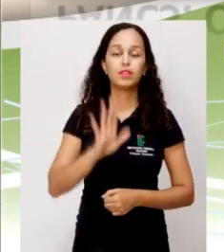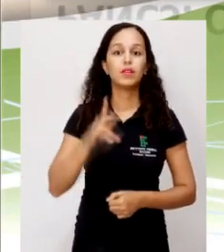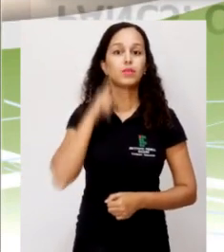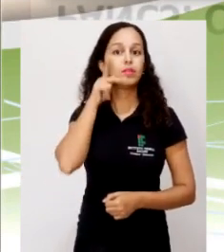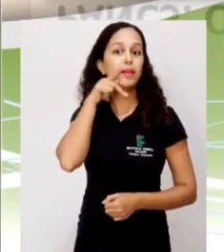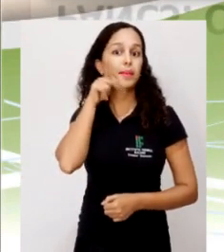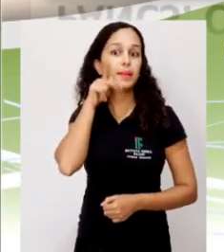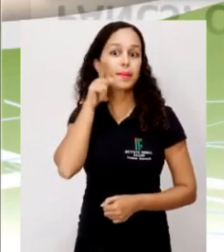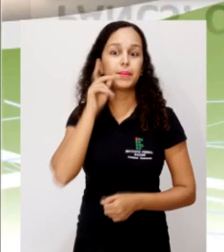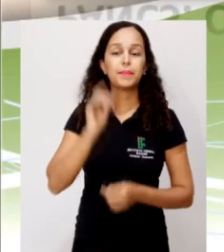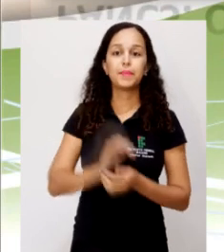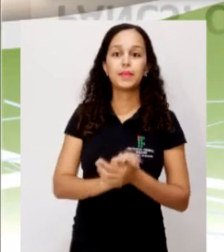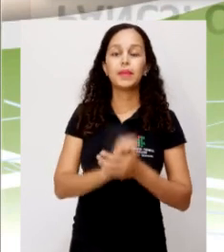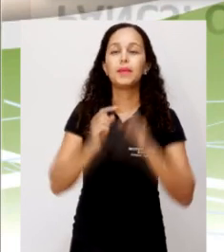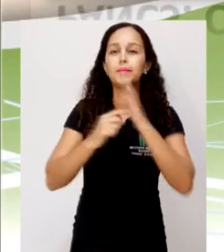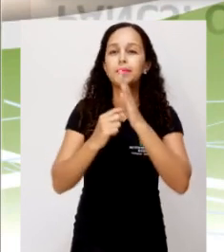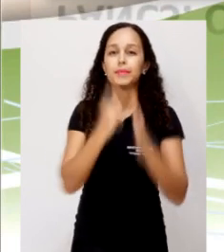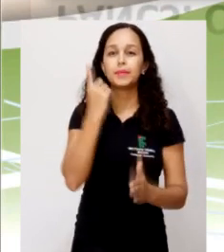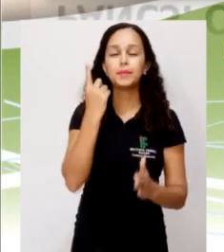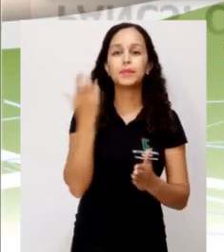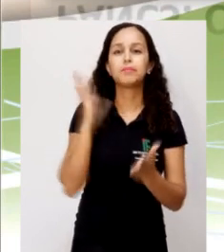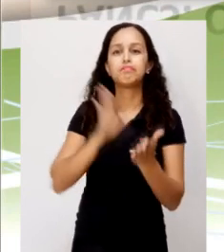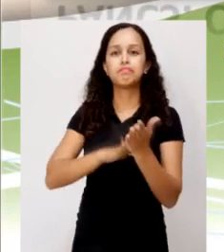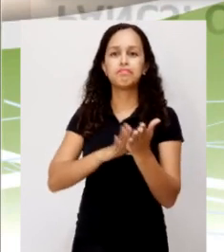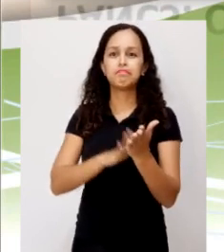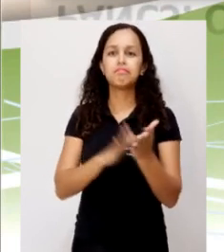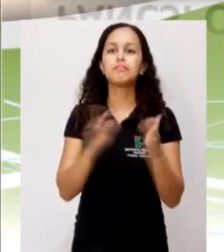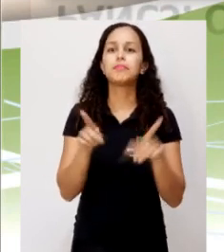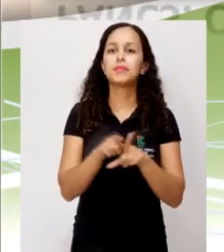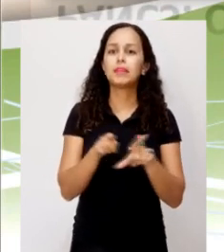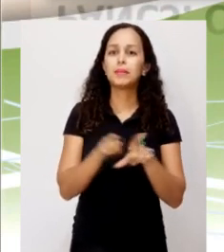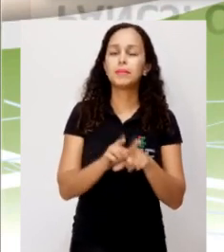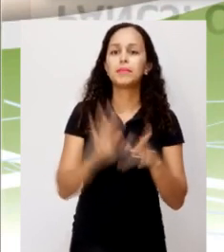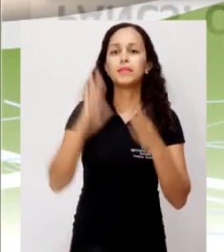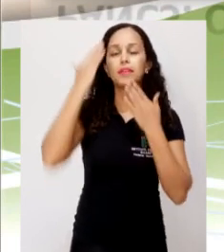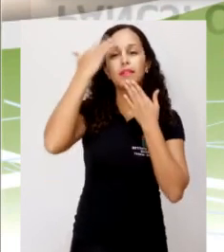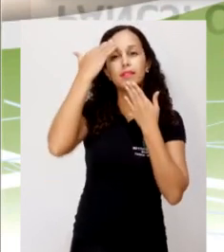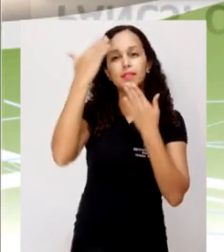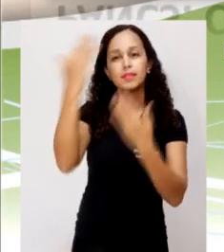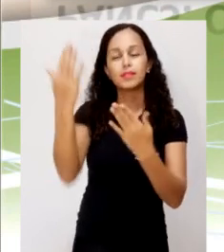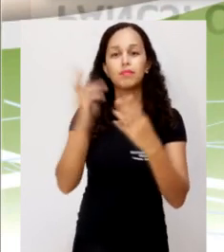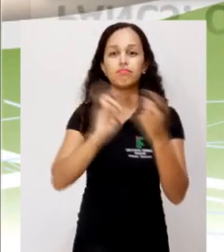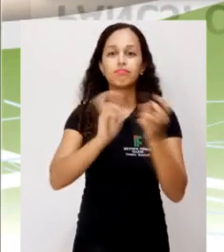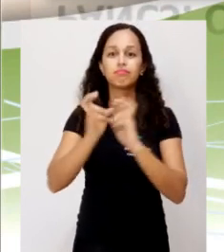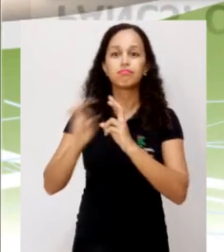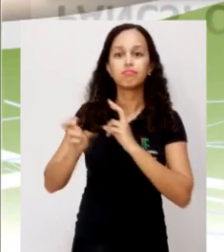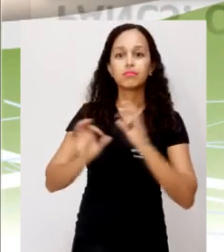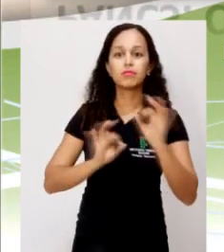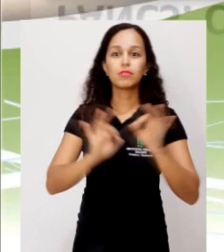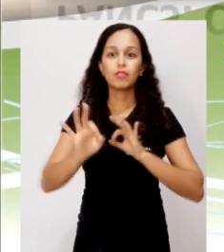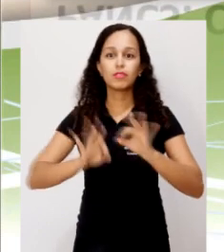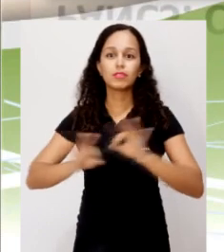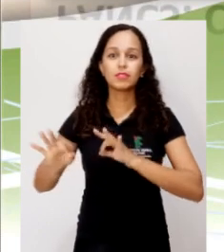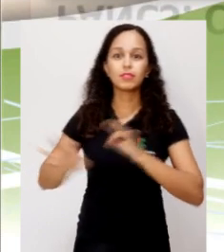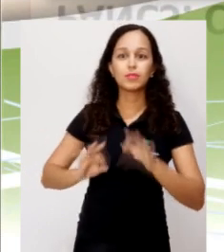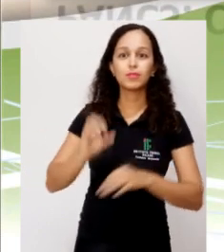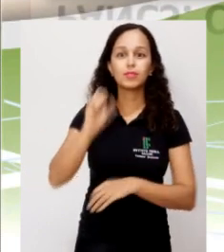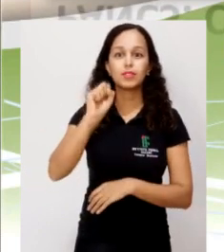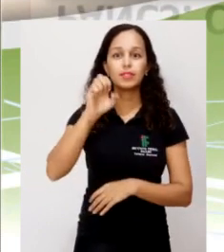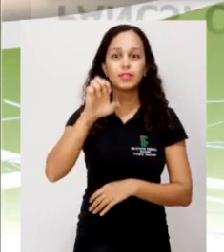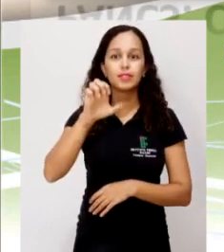Paraíba. Inicialmente, eu quero parabenizar e agradecer à comissão organizadora pelo quarto seminário